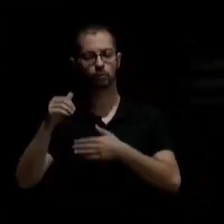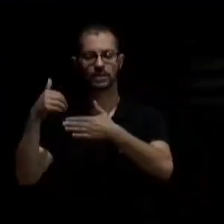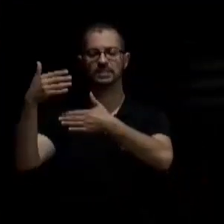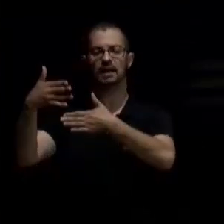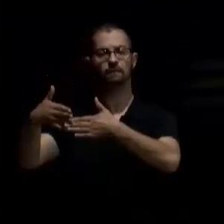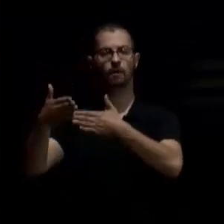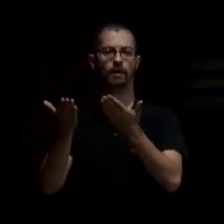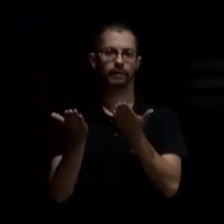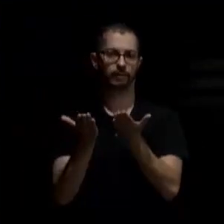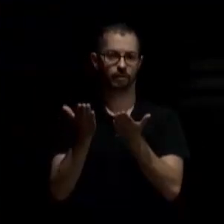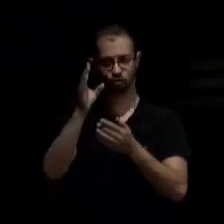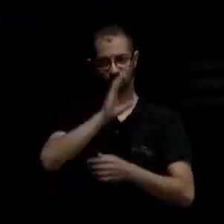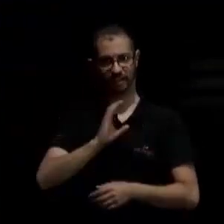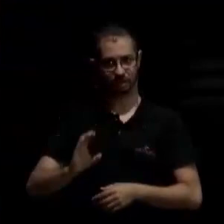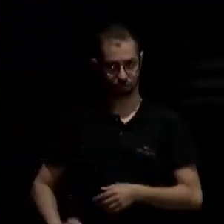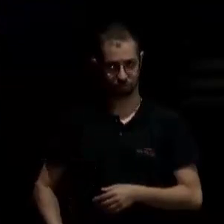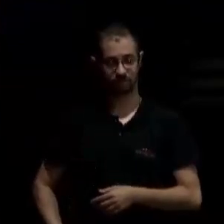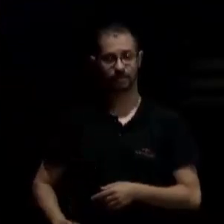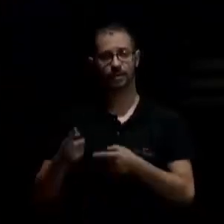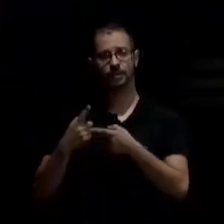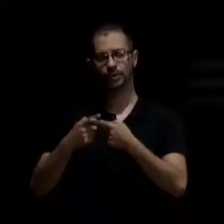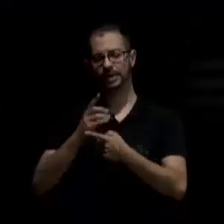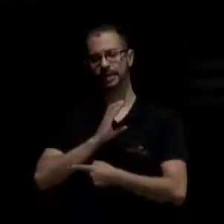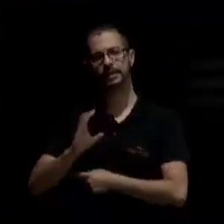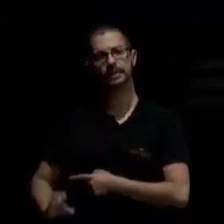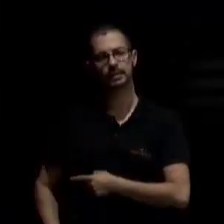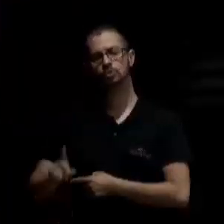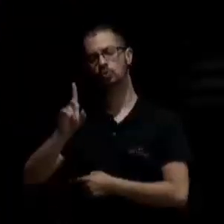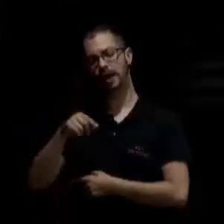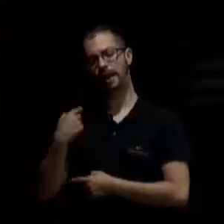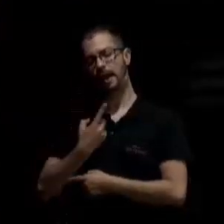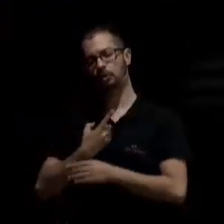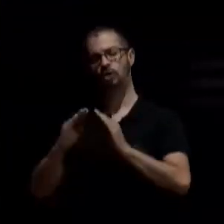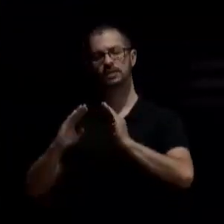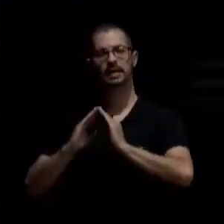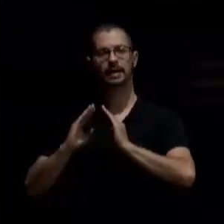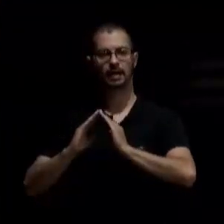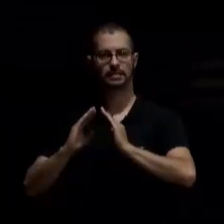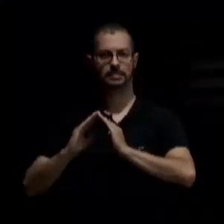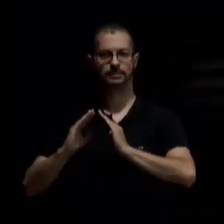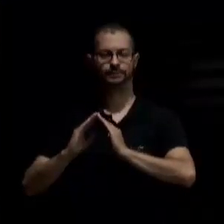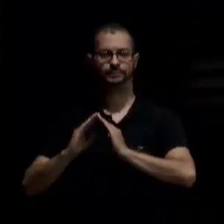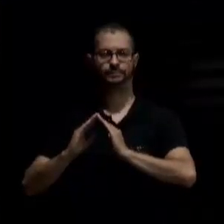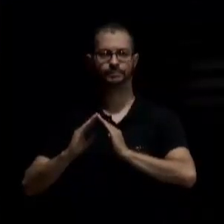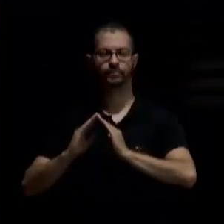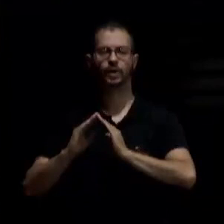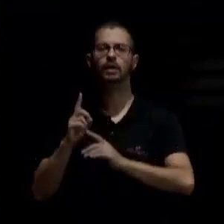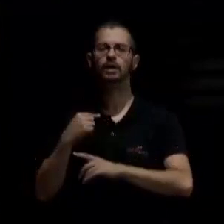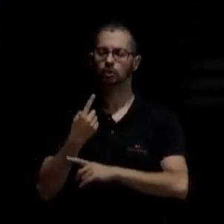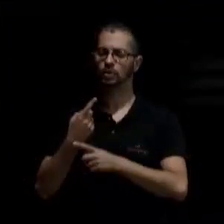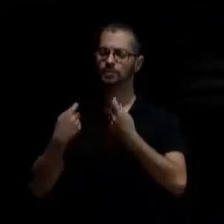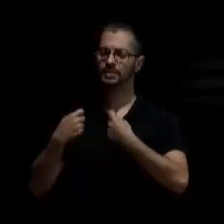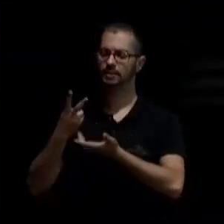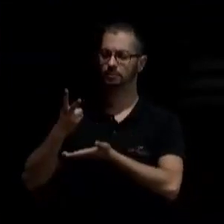Cristo. Porque Cristo é o nosso templo, é a nossa habitação. Nós precisamos